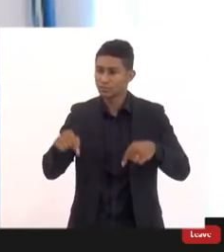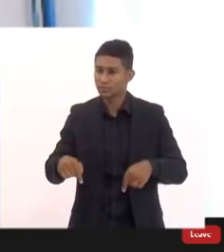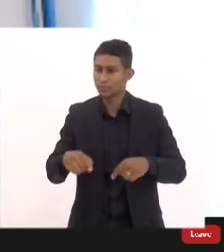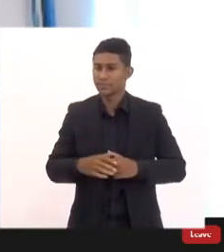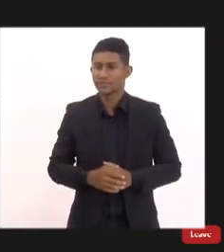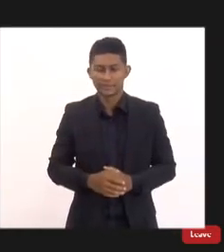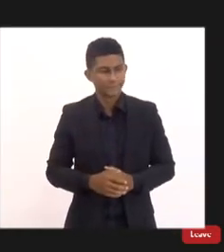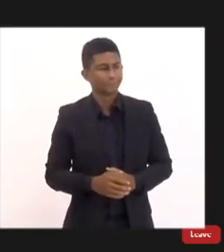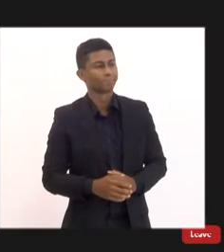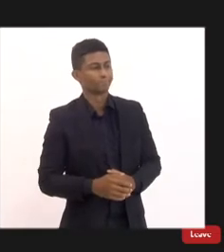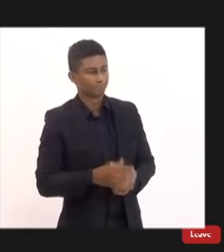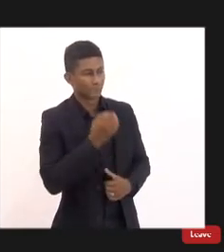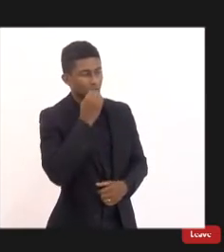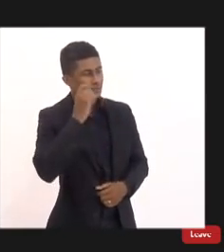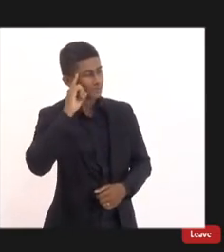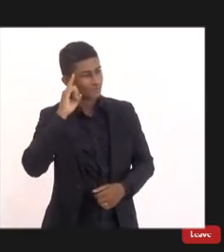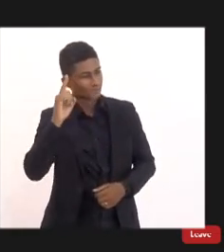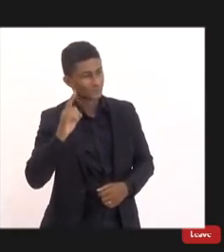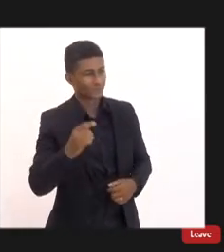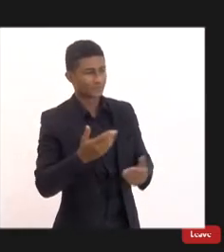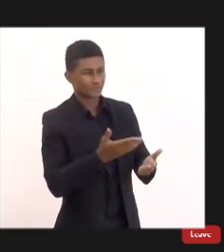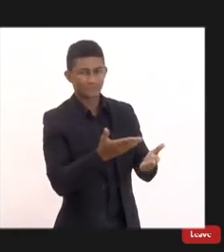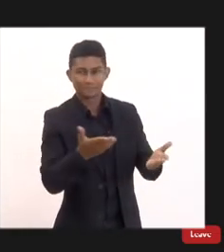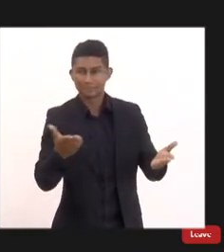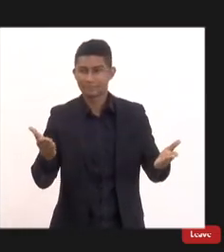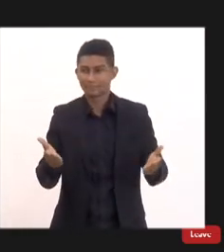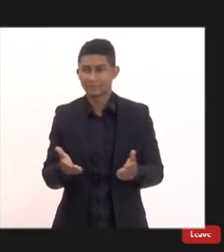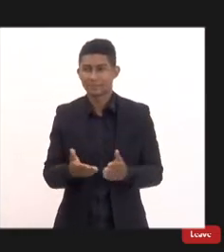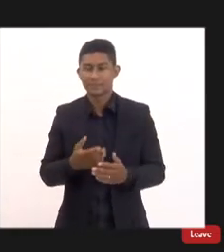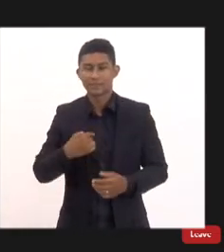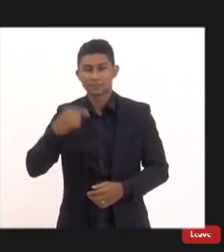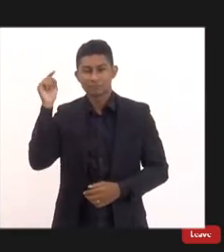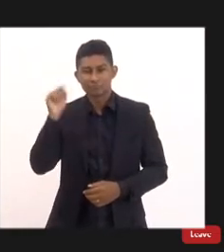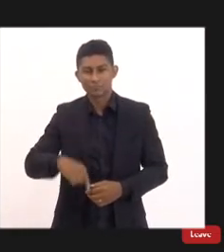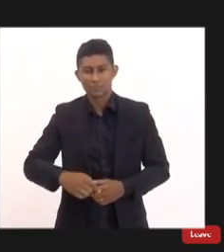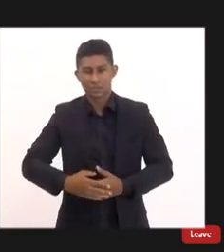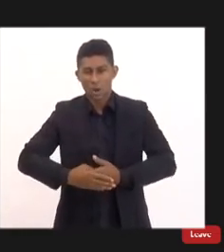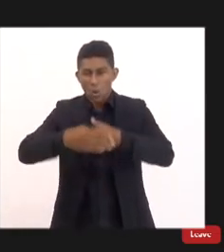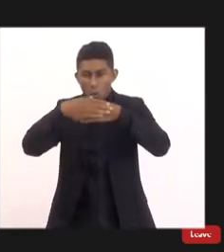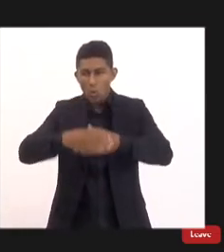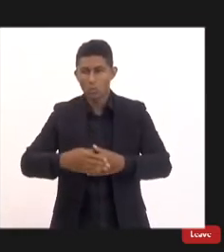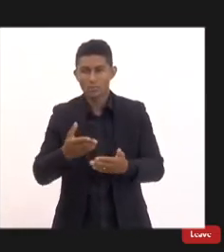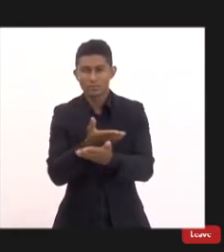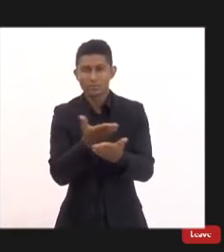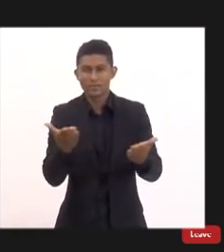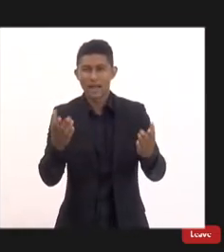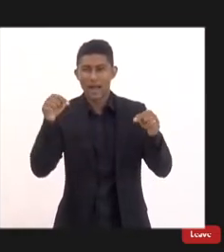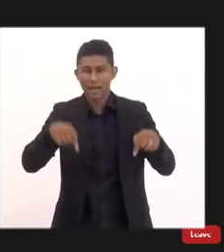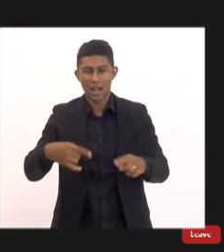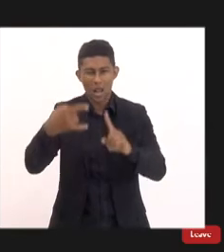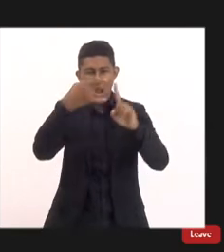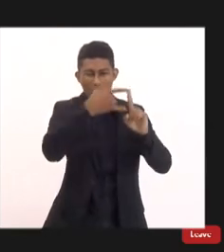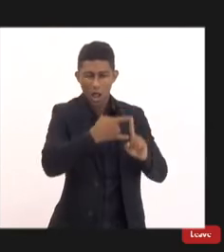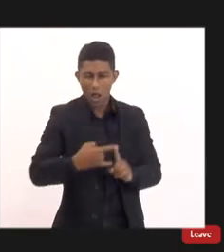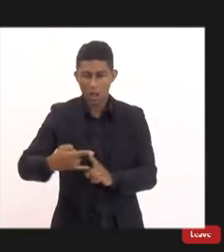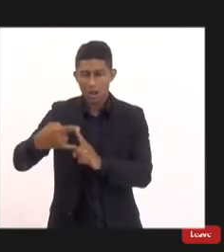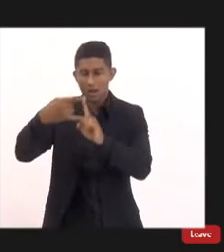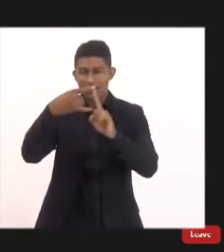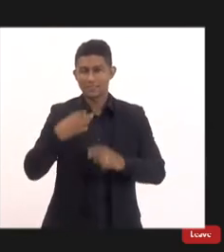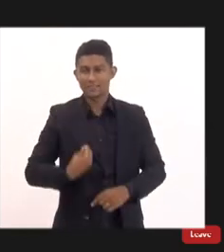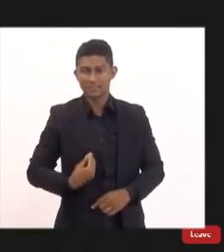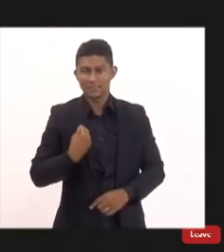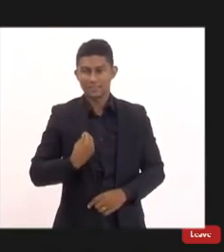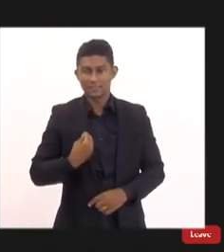Bom dia, deputado. Bom dia a todos. Gostaria de cumprimentar todos os presentes em nome da presidente da